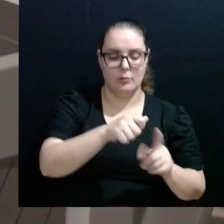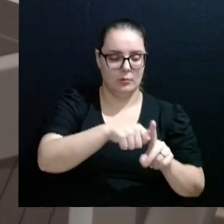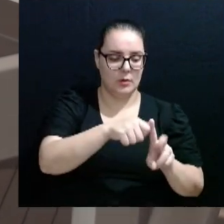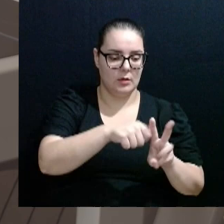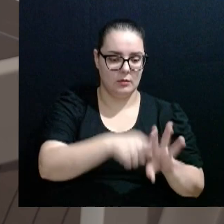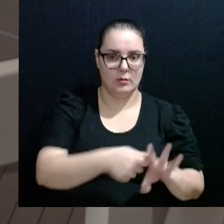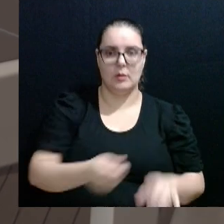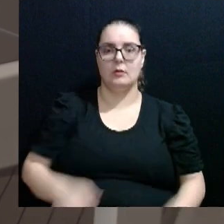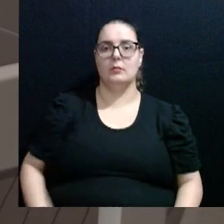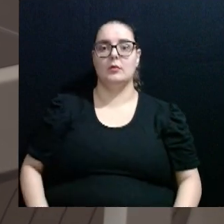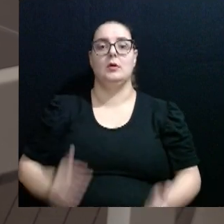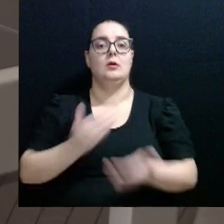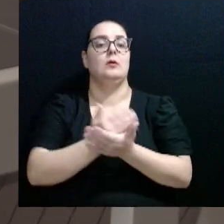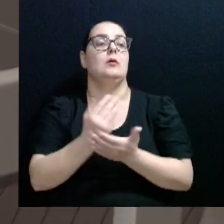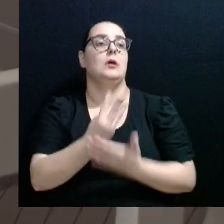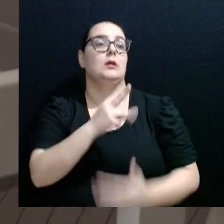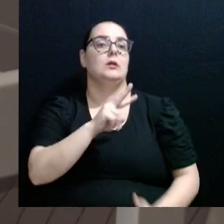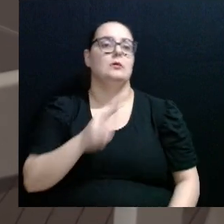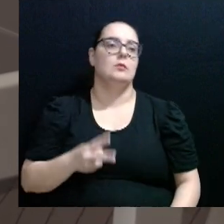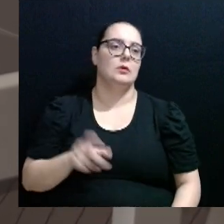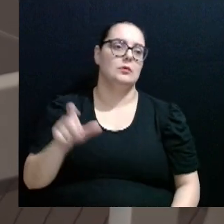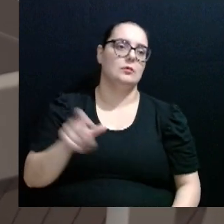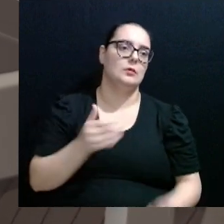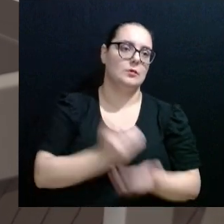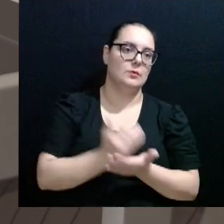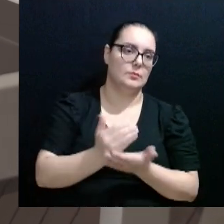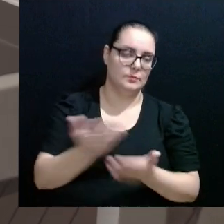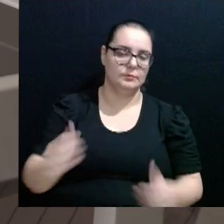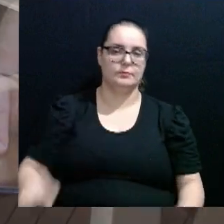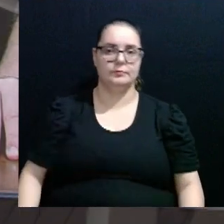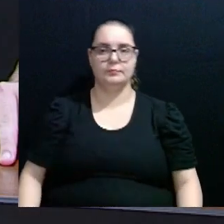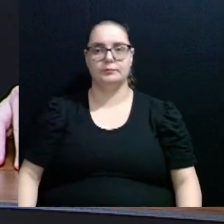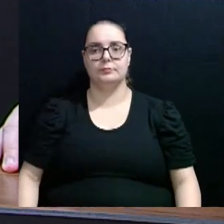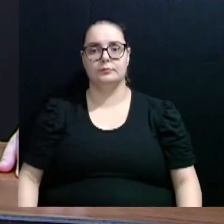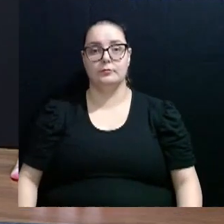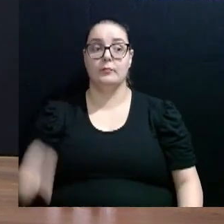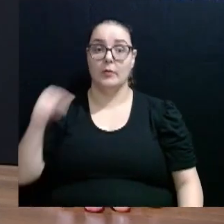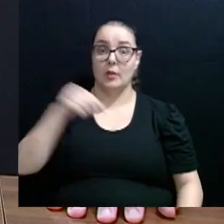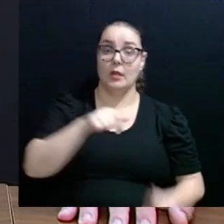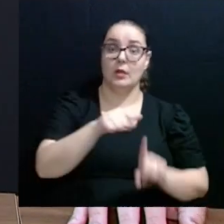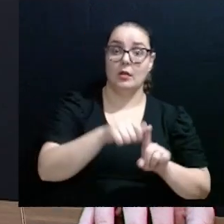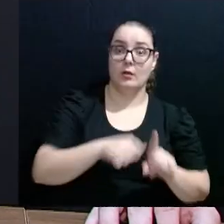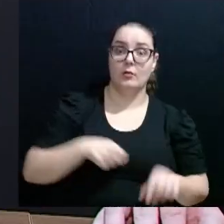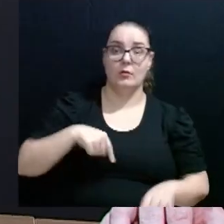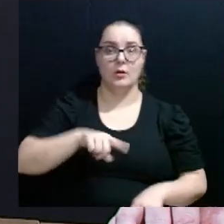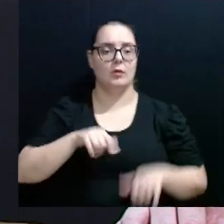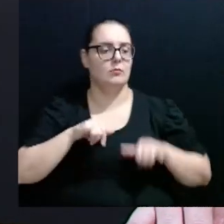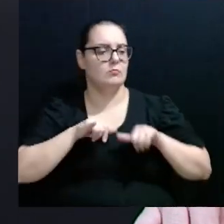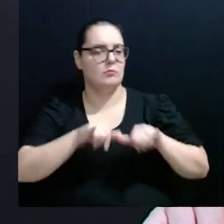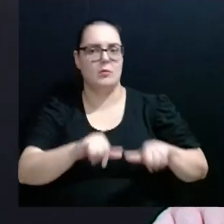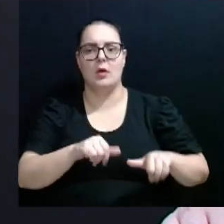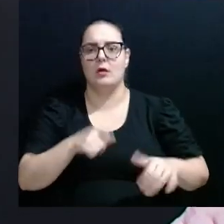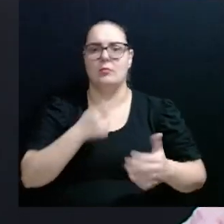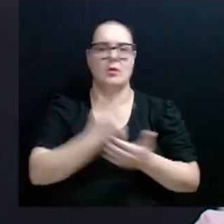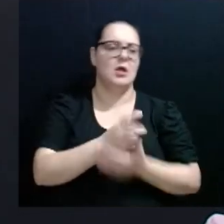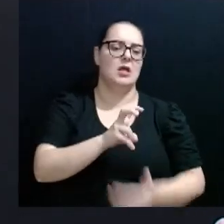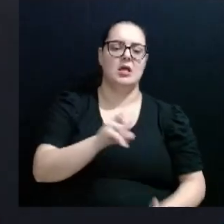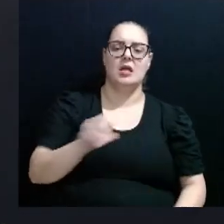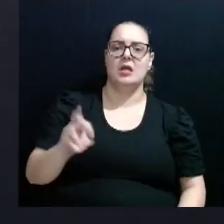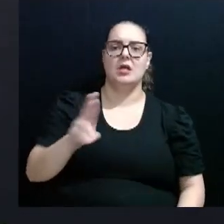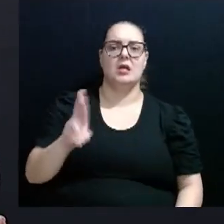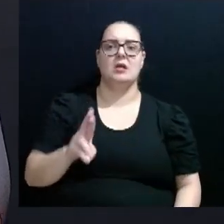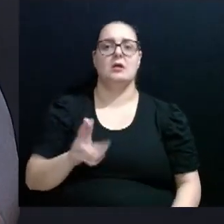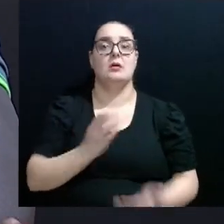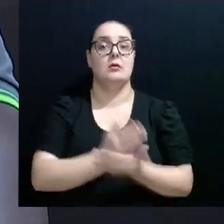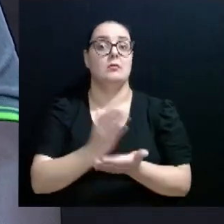parcelam 3 vezes no cartão de crédito, tá? Então, aquele mês a pessoa foi lá, fez uma compra, sei lá, de R$500, parcelou